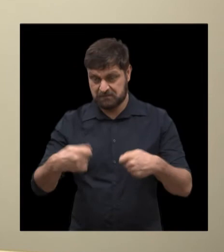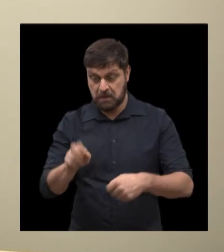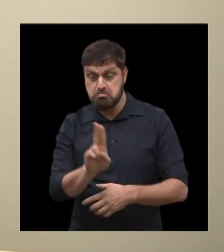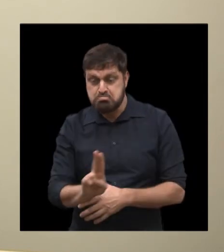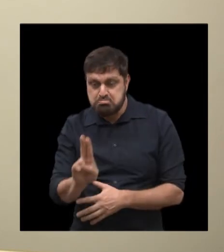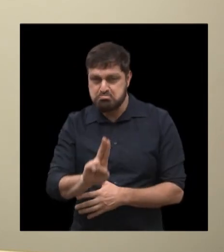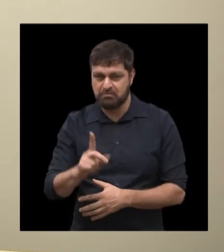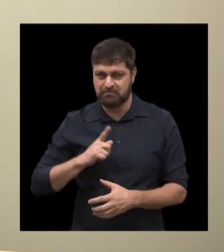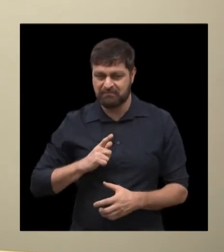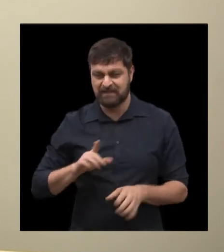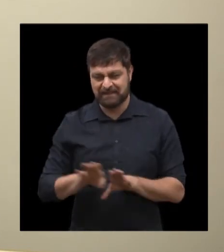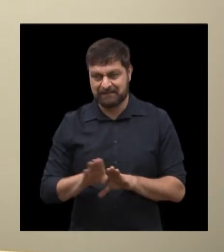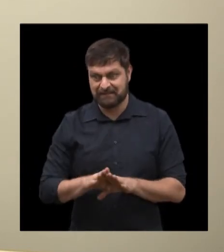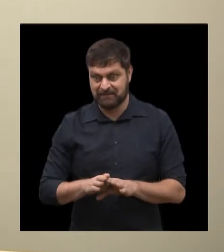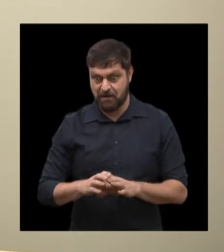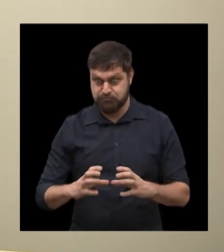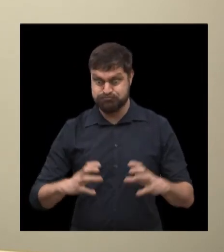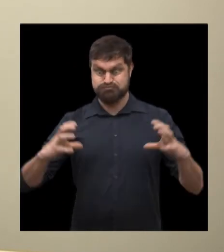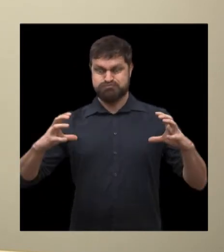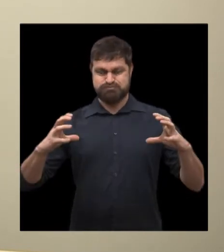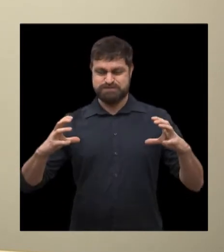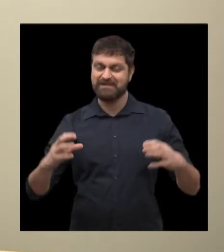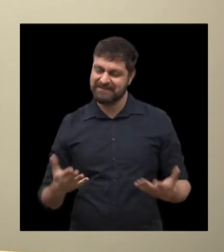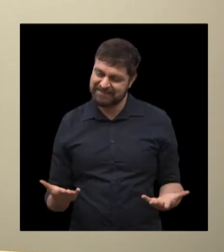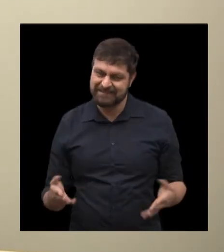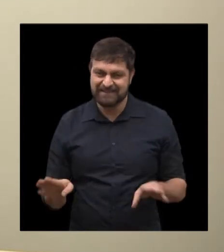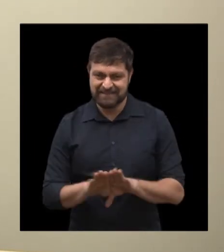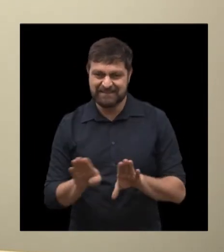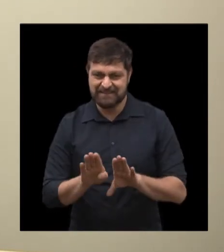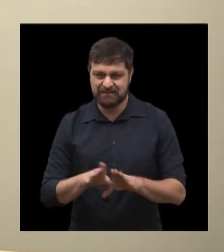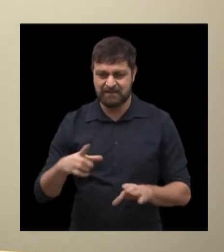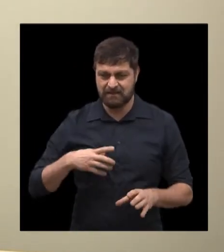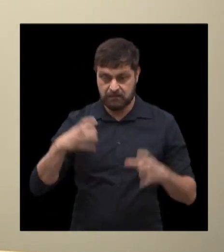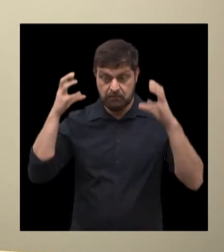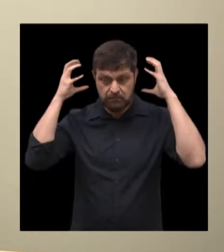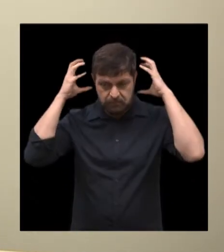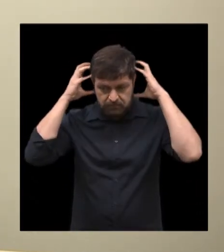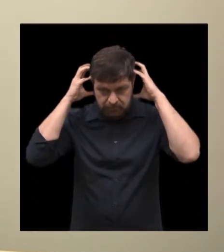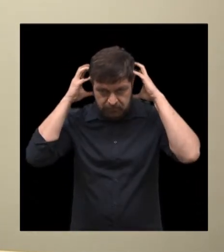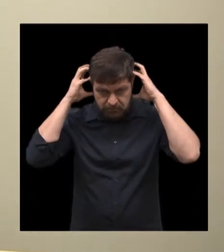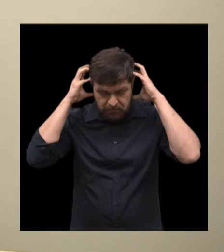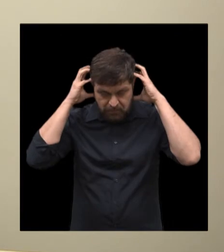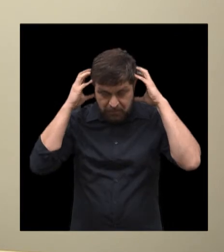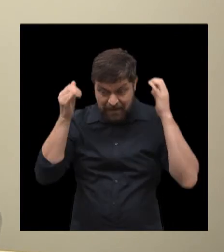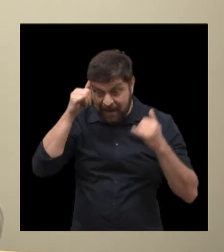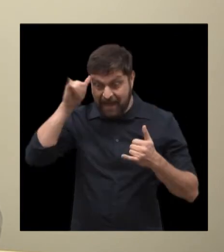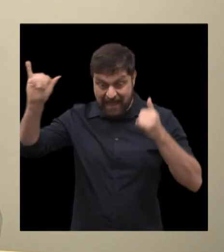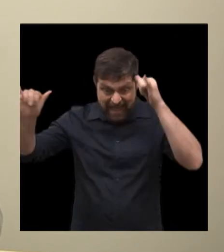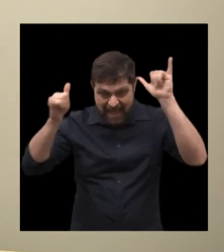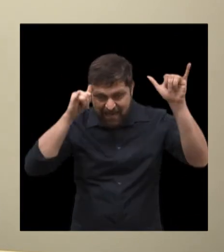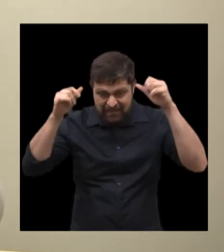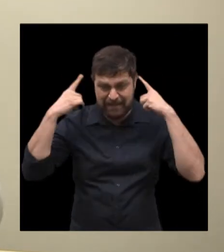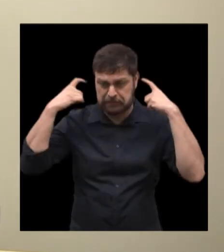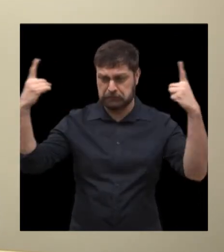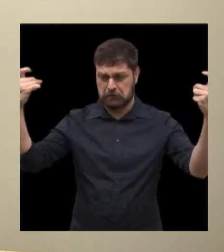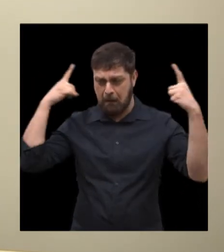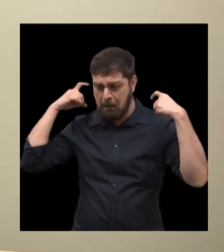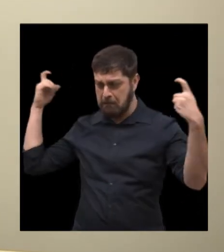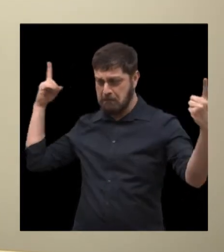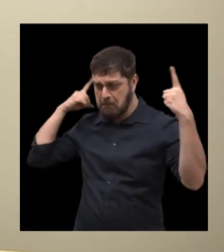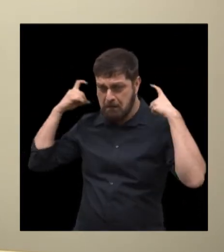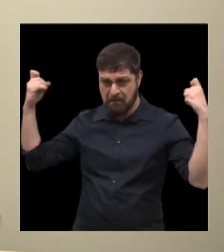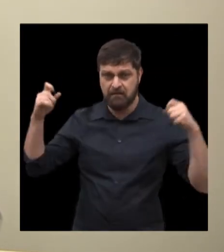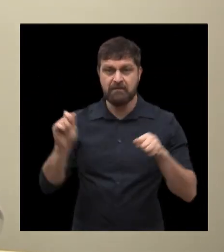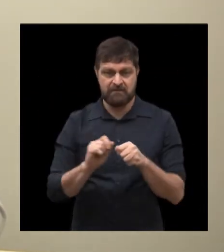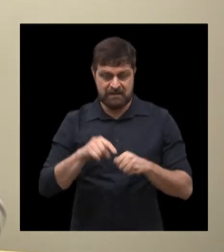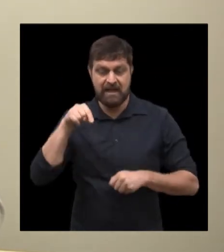pode ser um pouquinho menor, não precisa ser tão grande, mas tendo algum tipo de abafador do ruído externo, isso vai favorecer o uso dele